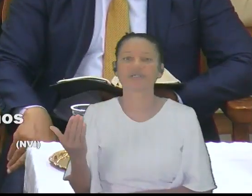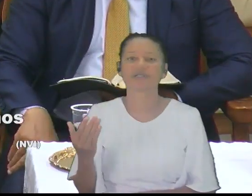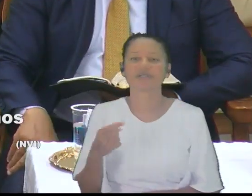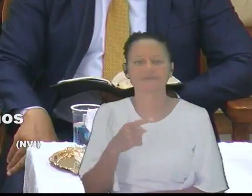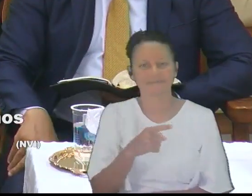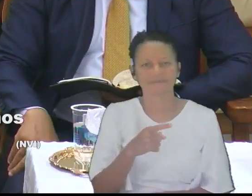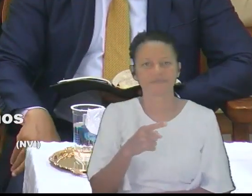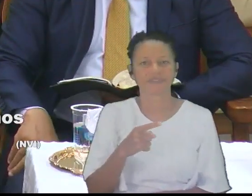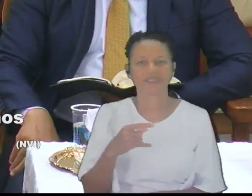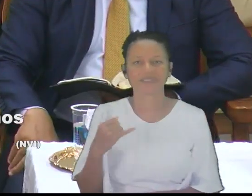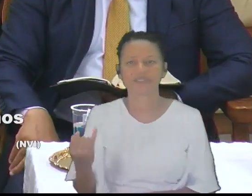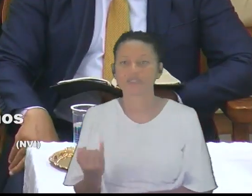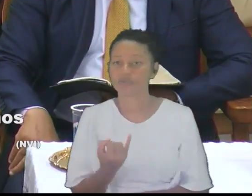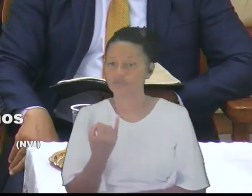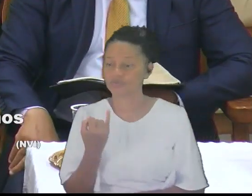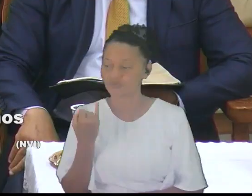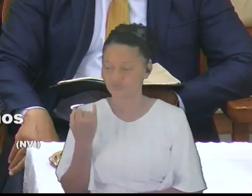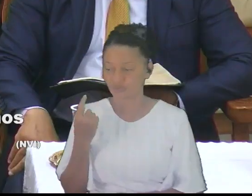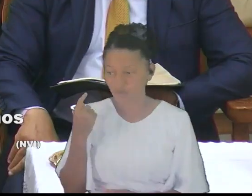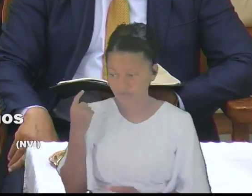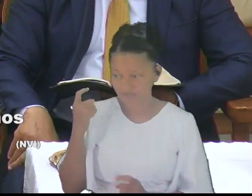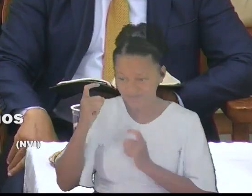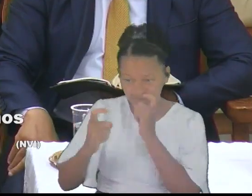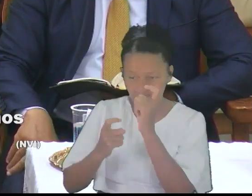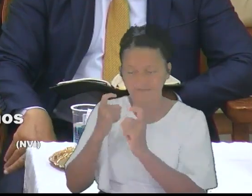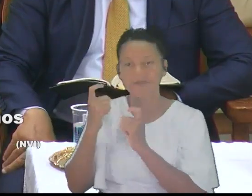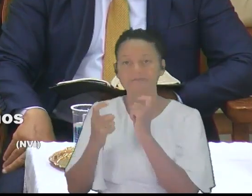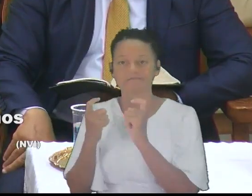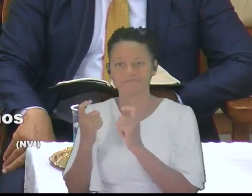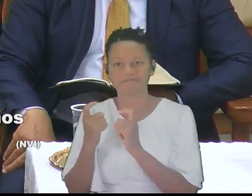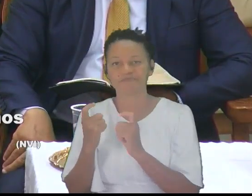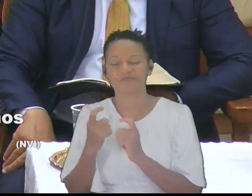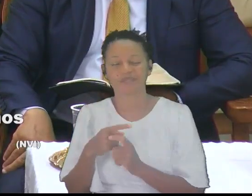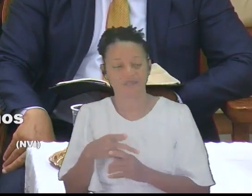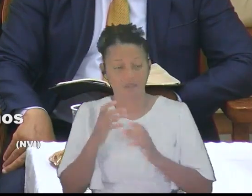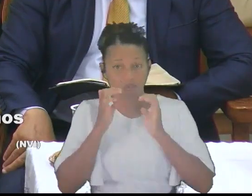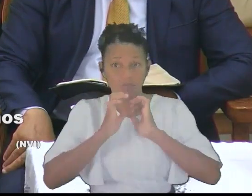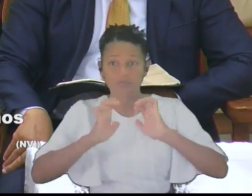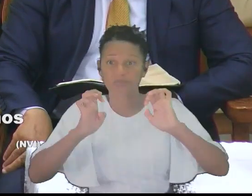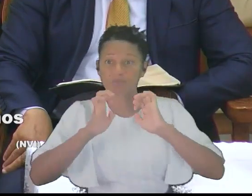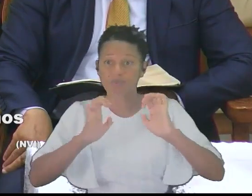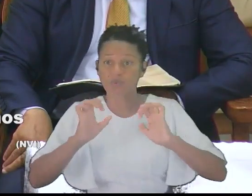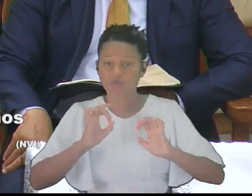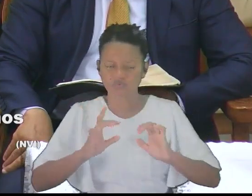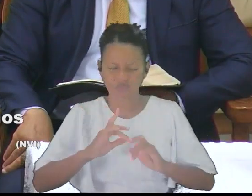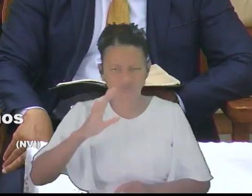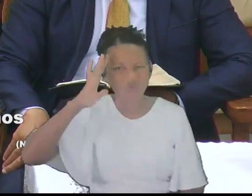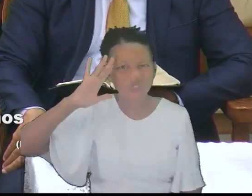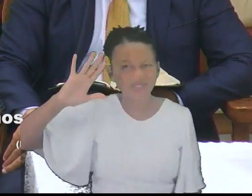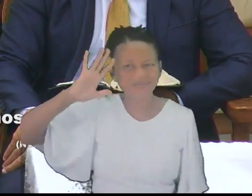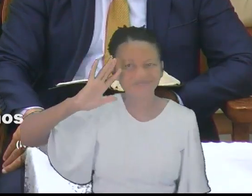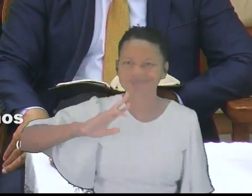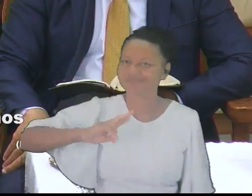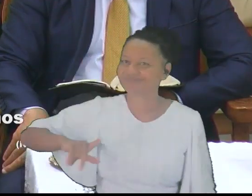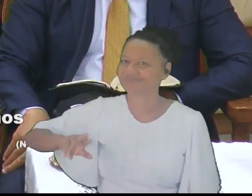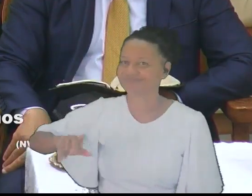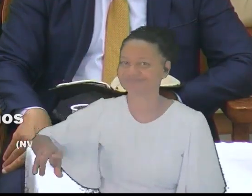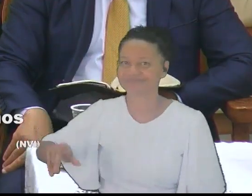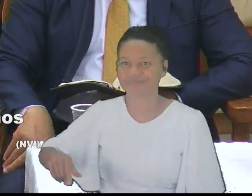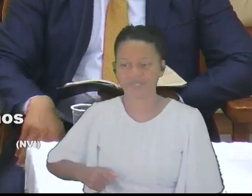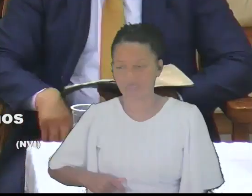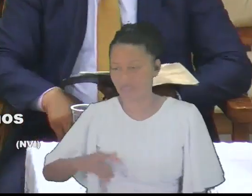daí. Importemo-nos. Olha, irmão, interessante. O evangelho não é só teoria. O evangelho não é